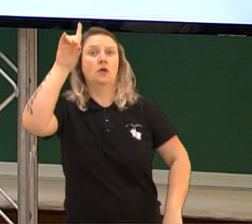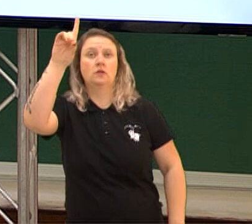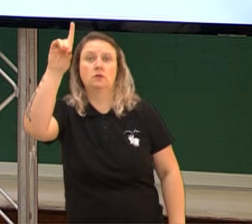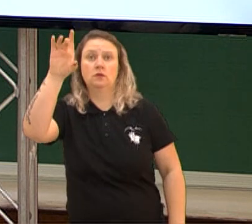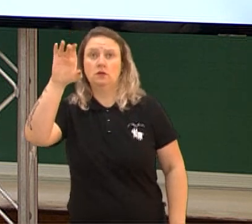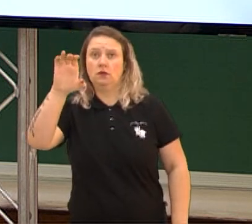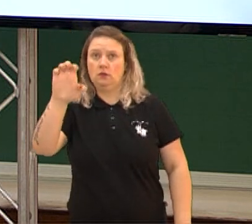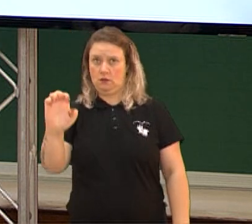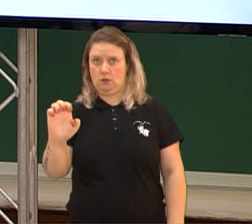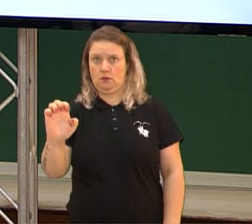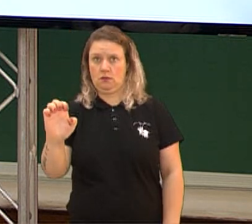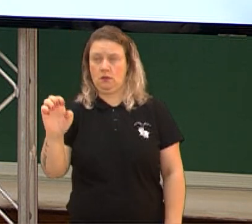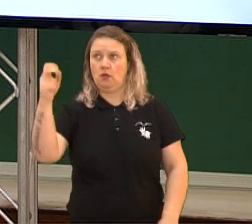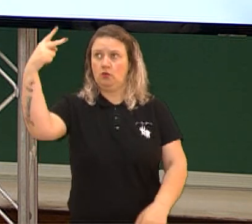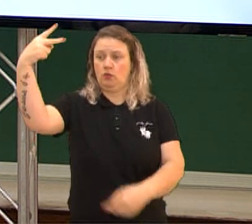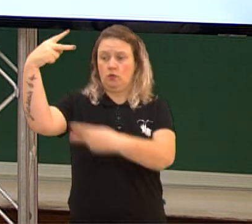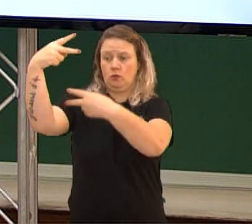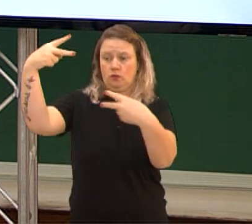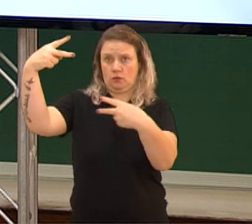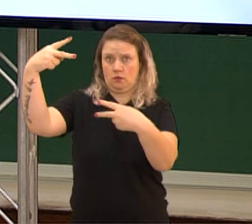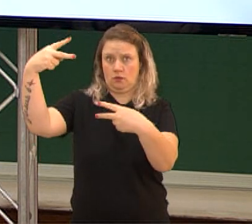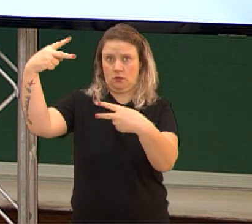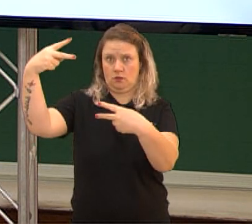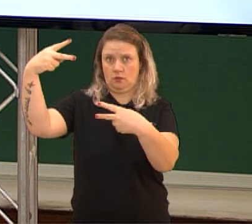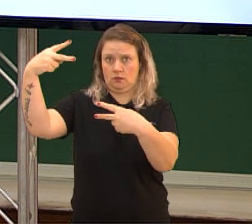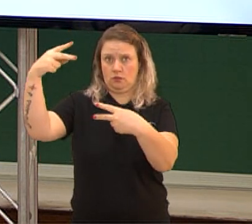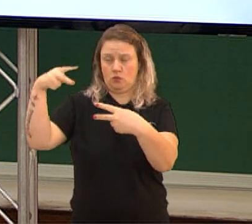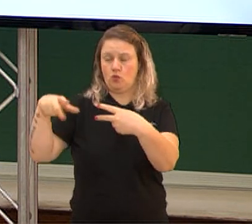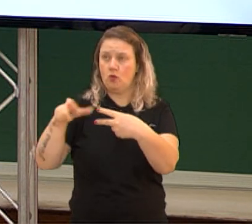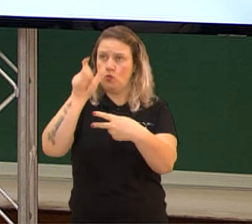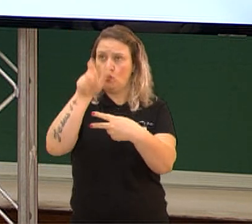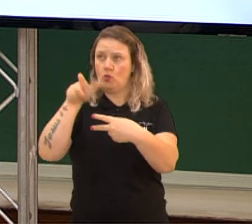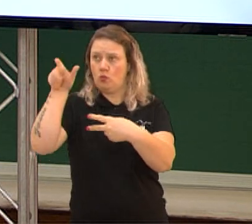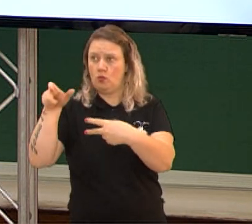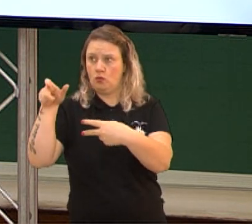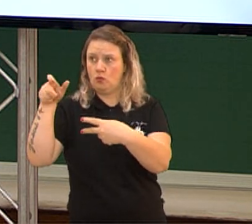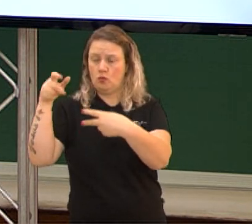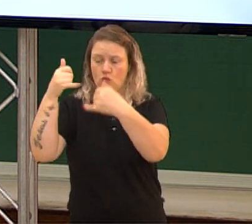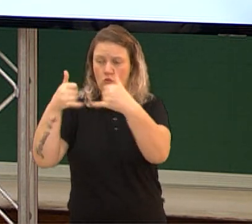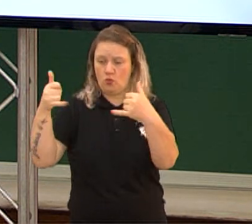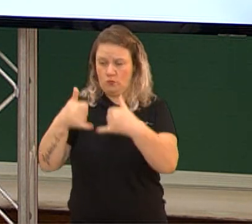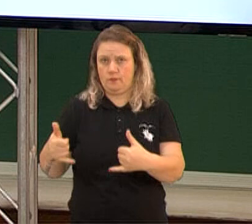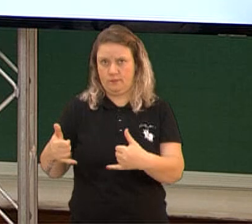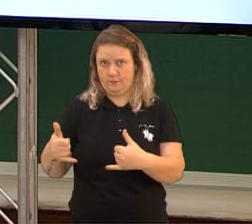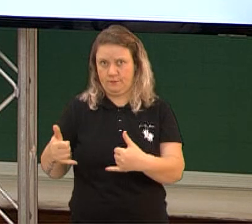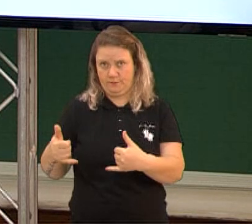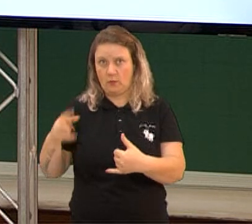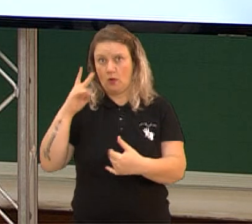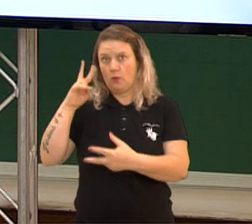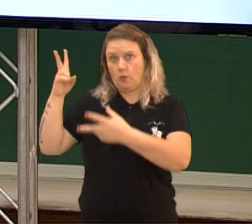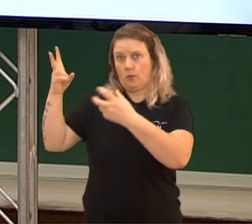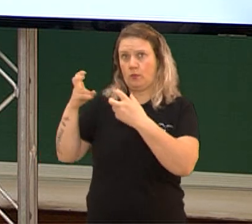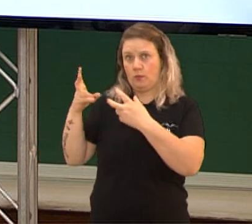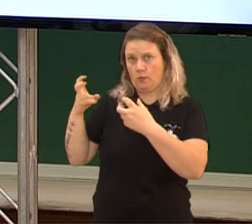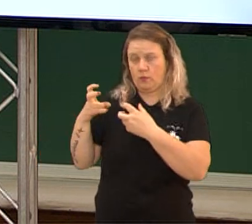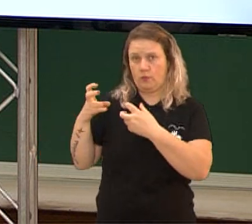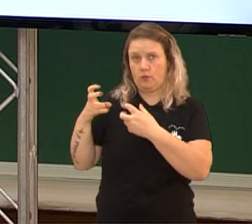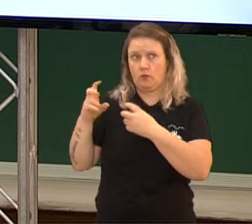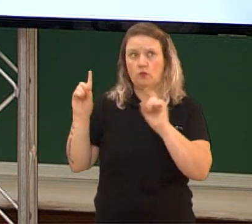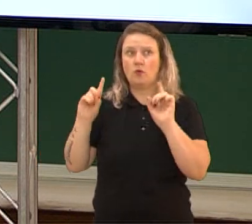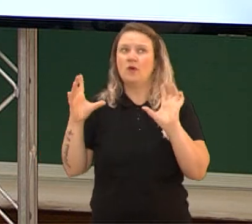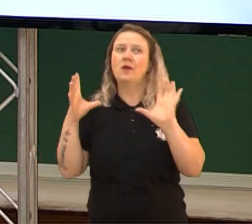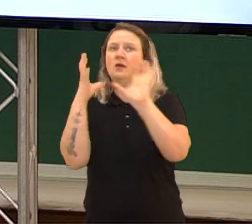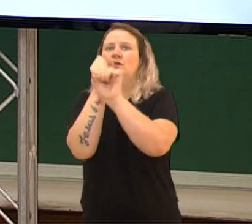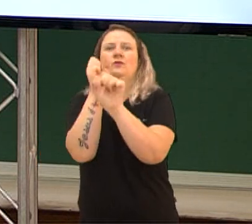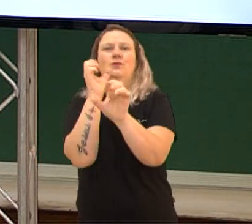elas são matriz 2 por 2. Aqui tem uma pegadinha, né? Perceba que aqui ele somou o EX mais o X. E não é uma soma, é